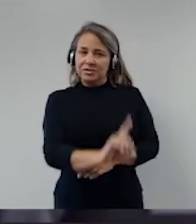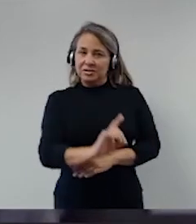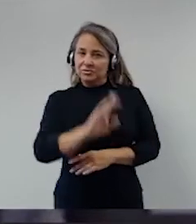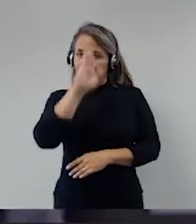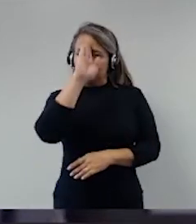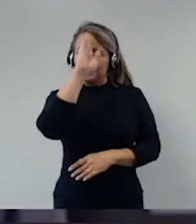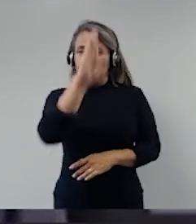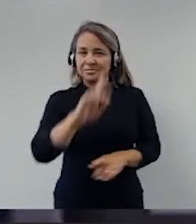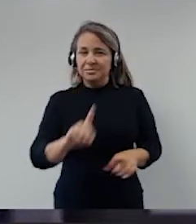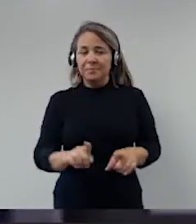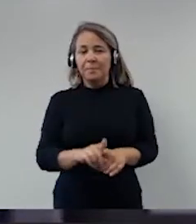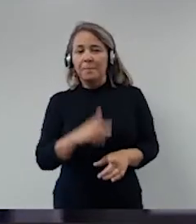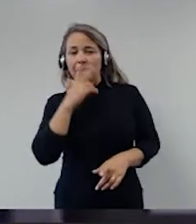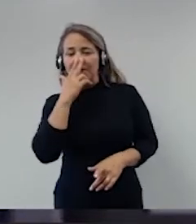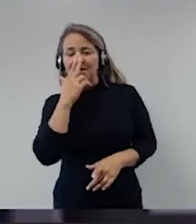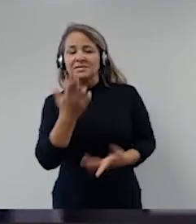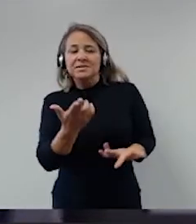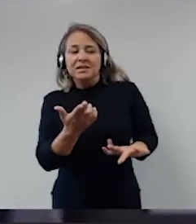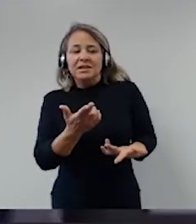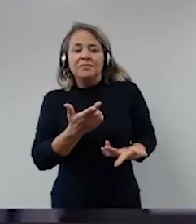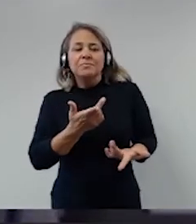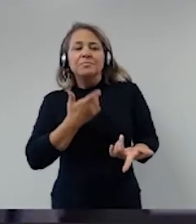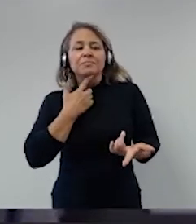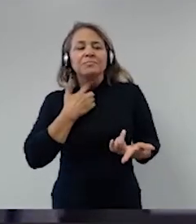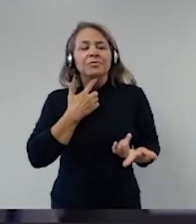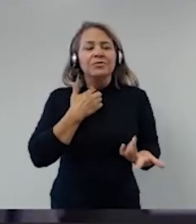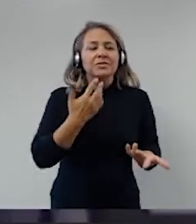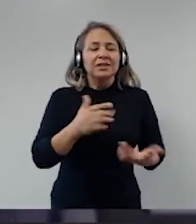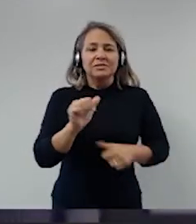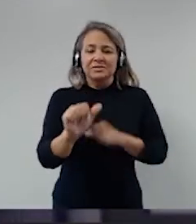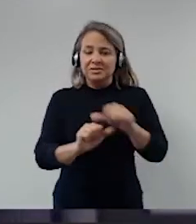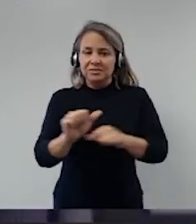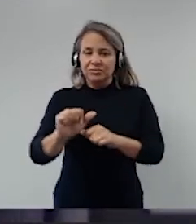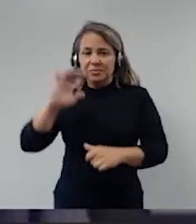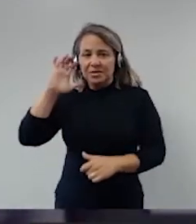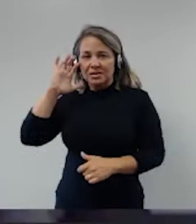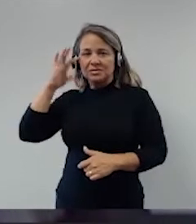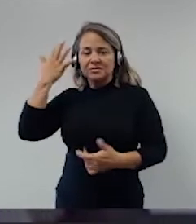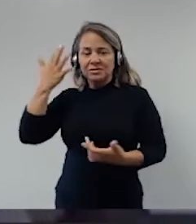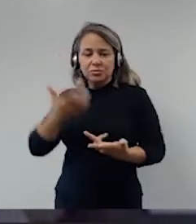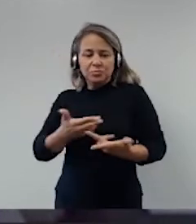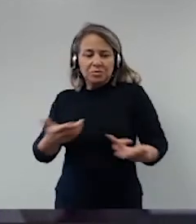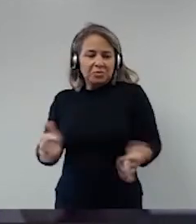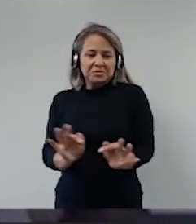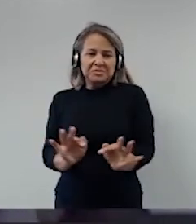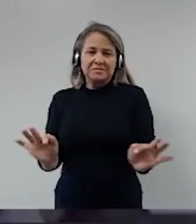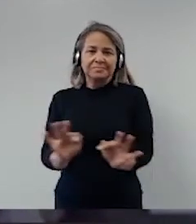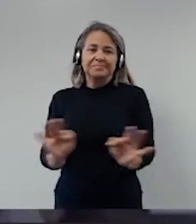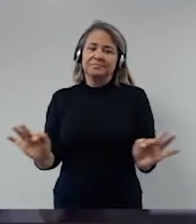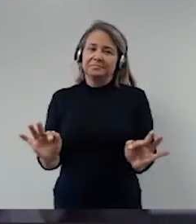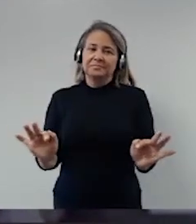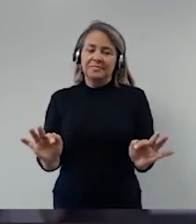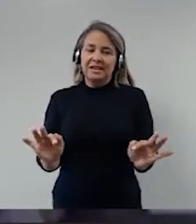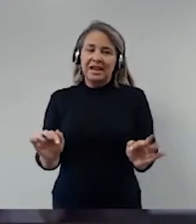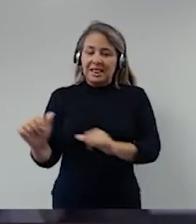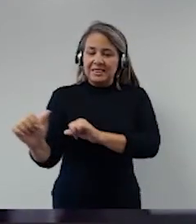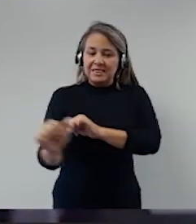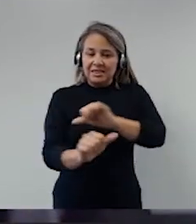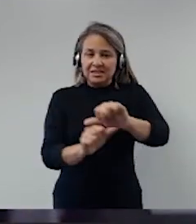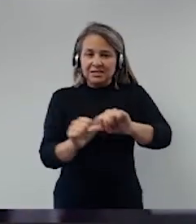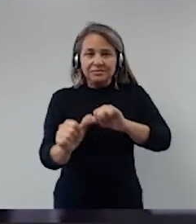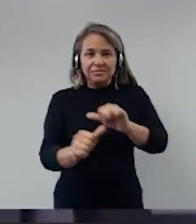fundamentais, sob pena de transformarmos a decisão num fundamentalismo hermenêutico,